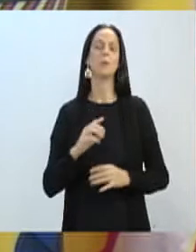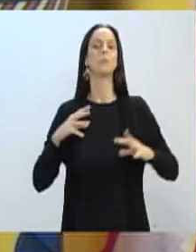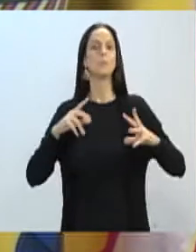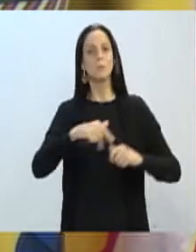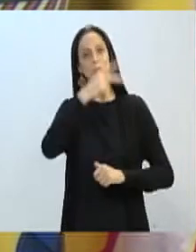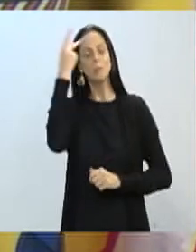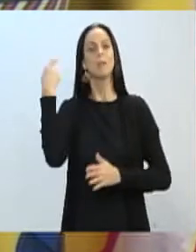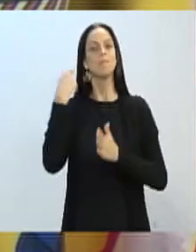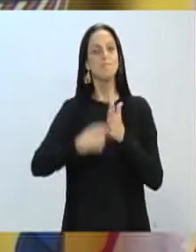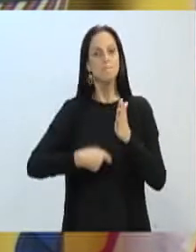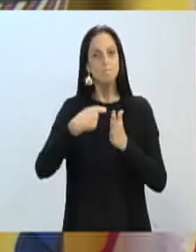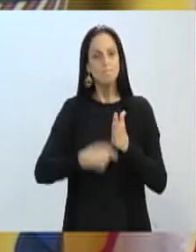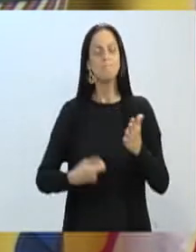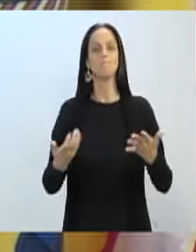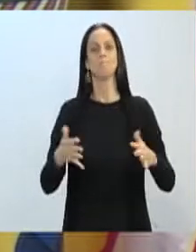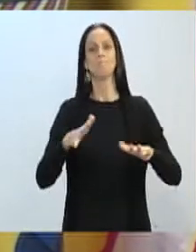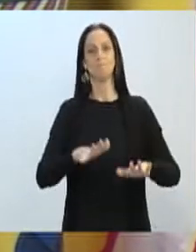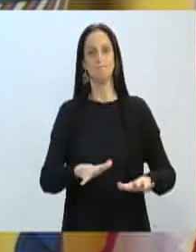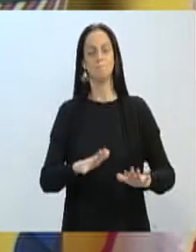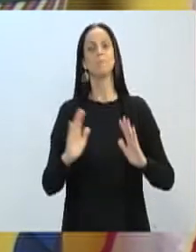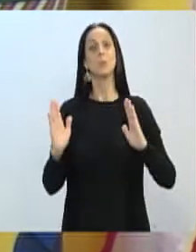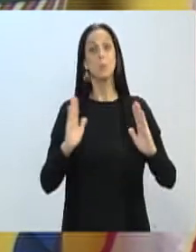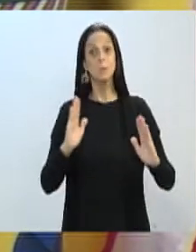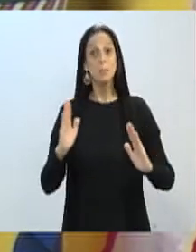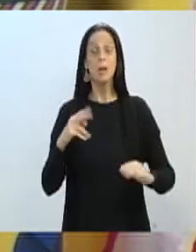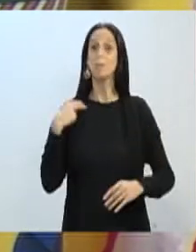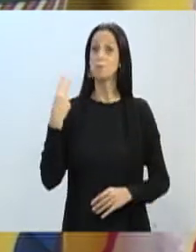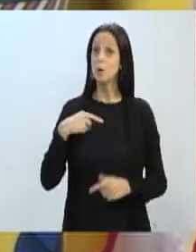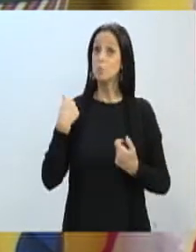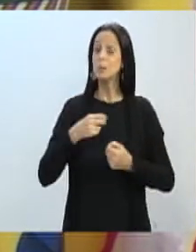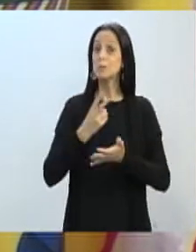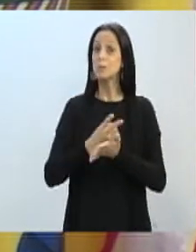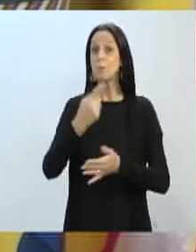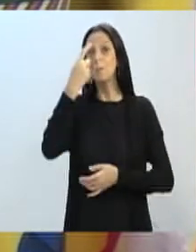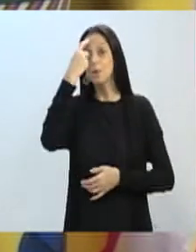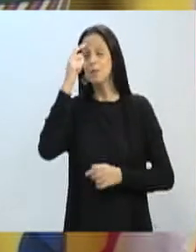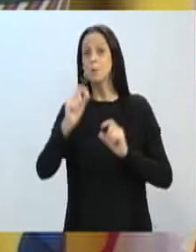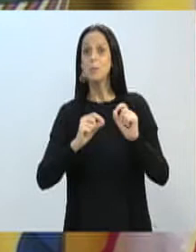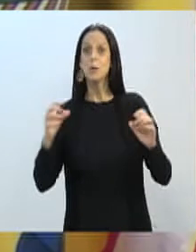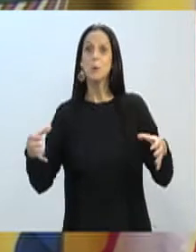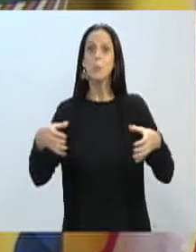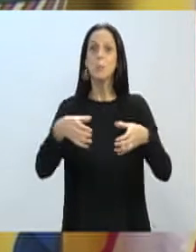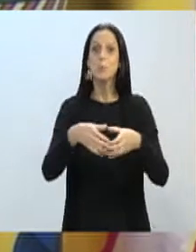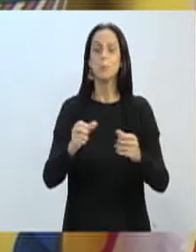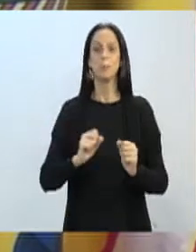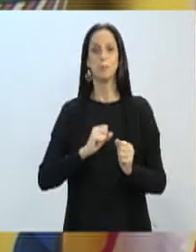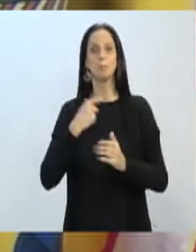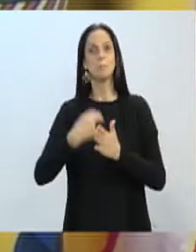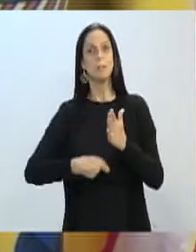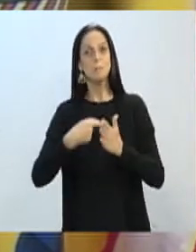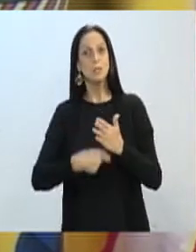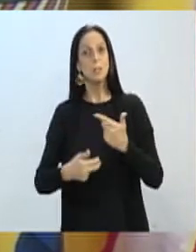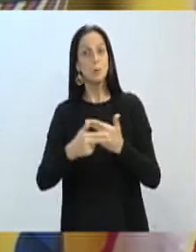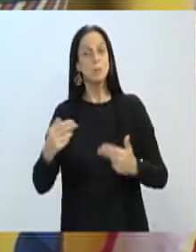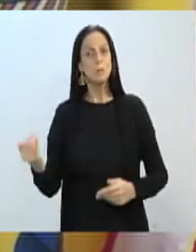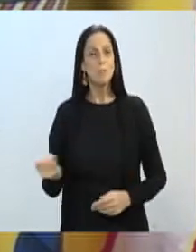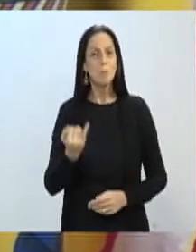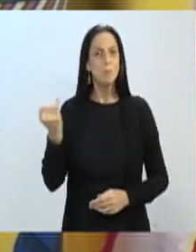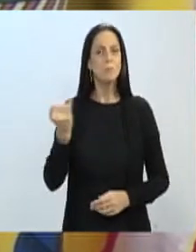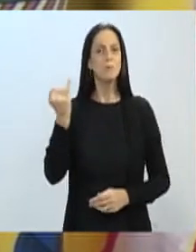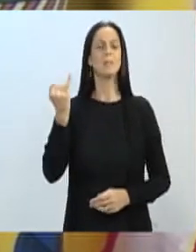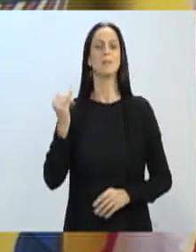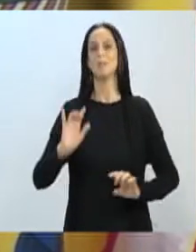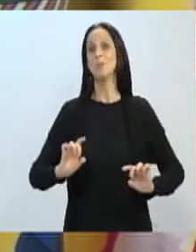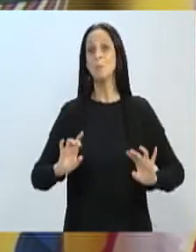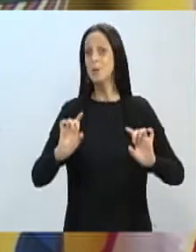nossos mandatos devem estar à disposição do coletivo devem estar à disposição de causas nobres e importantes como essa e eu